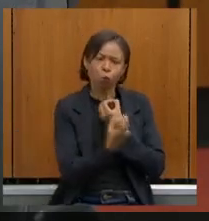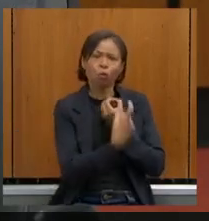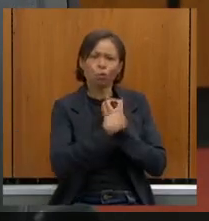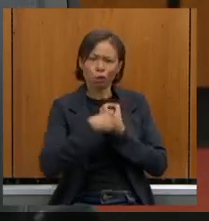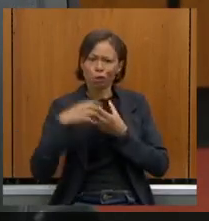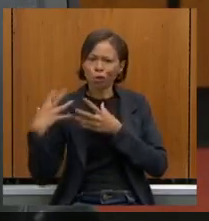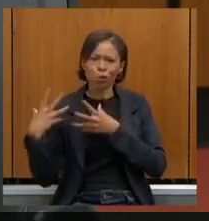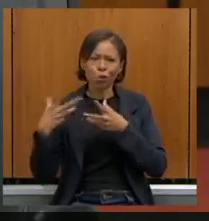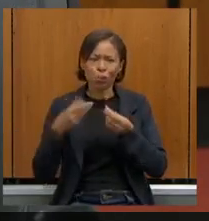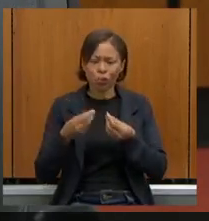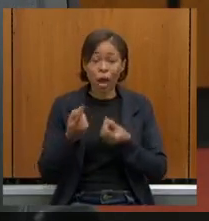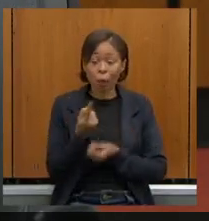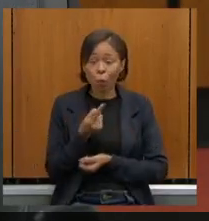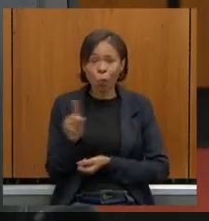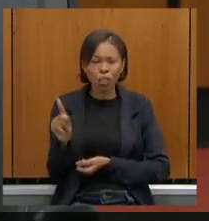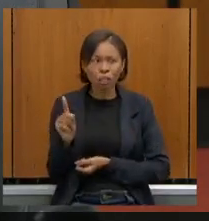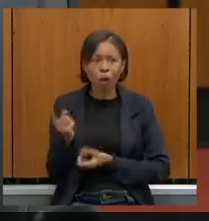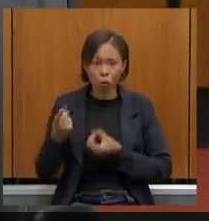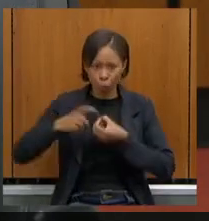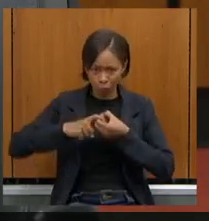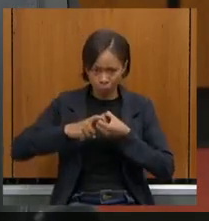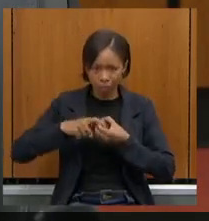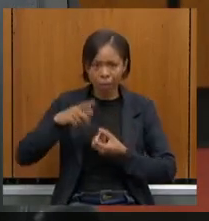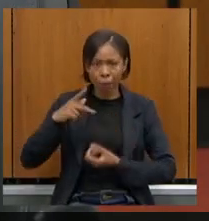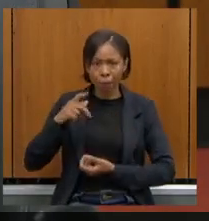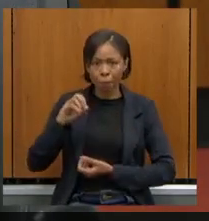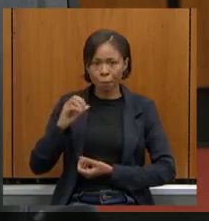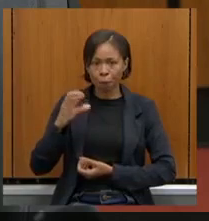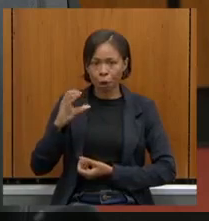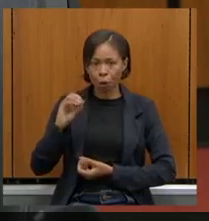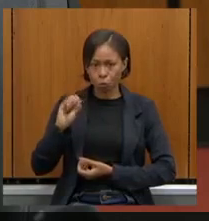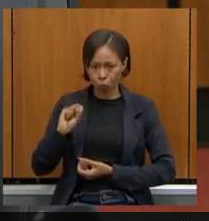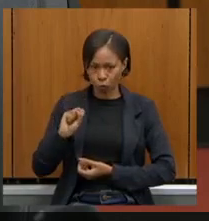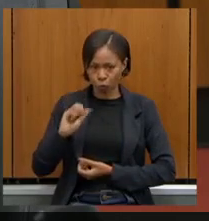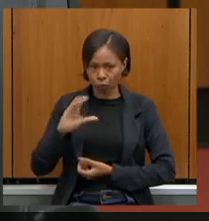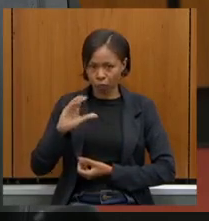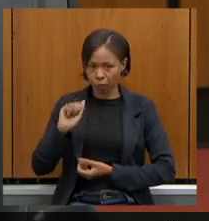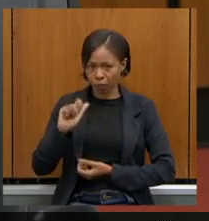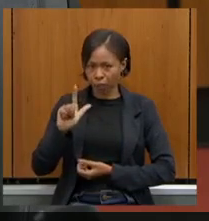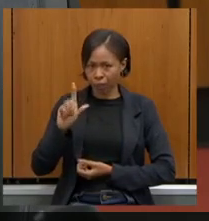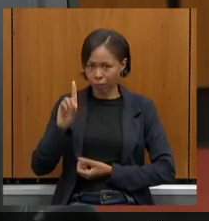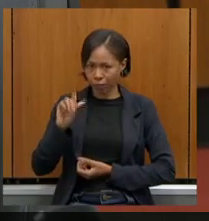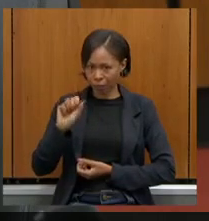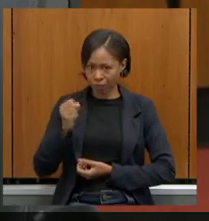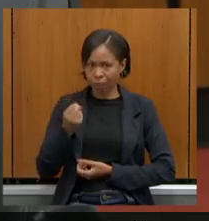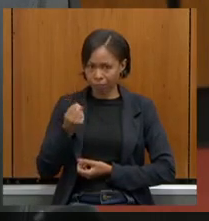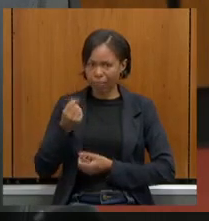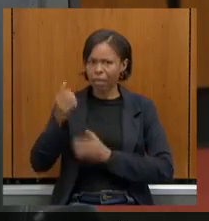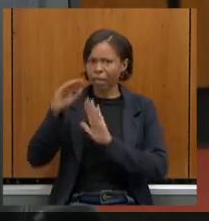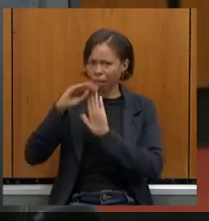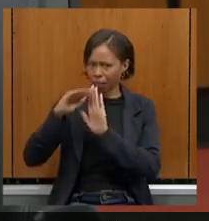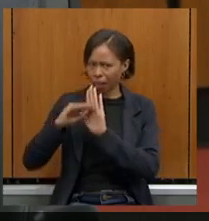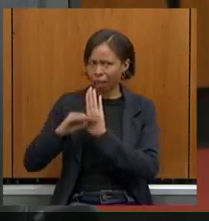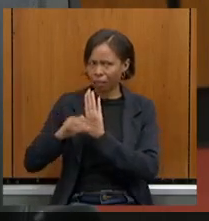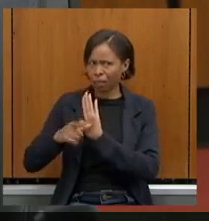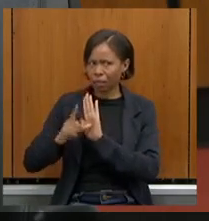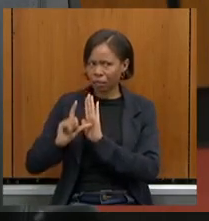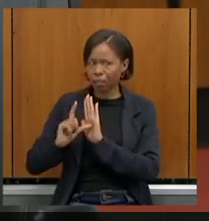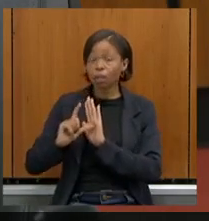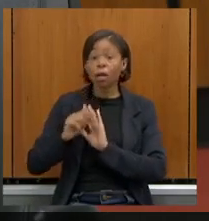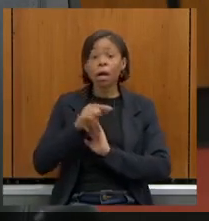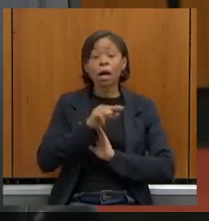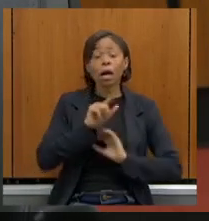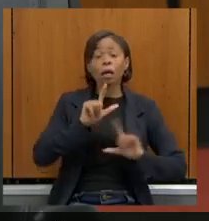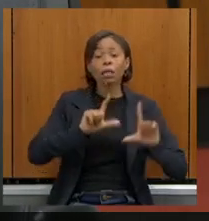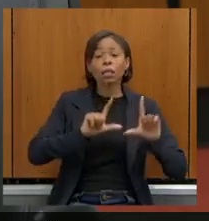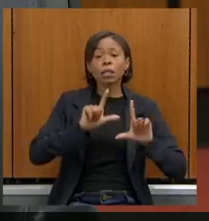recuperada foi Poços de Caldas, que também estava nessa lista. A TV Cultura foi